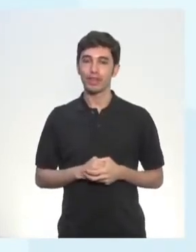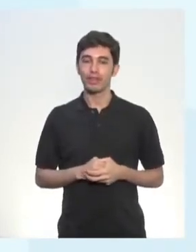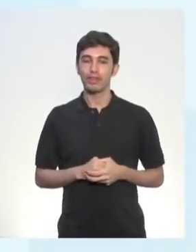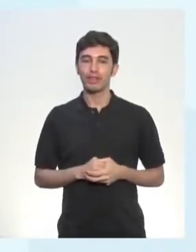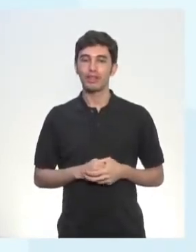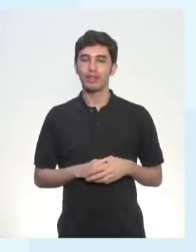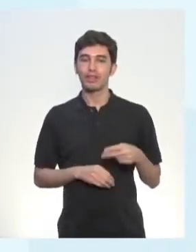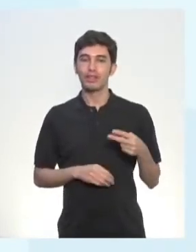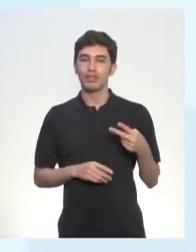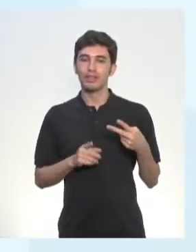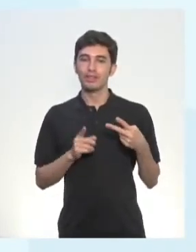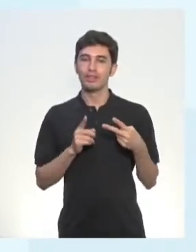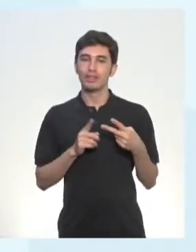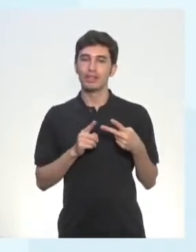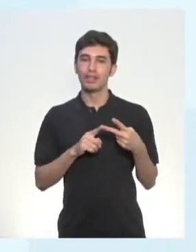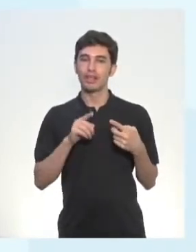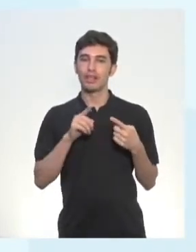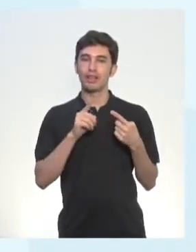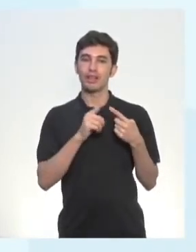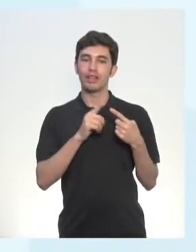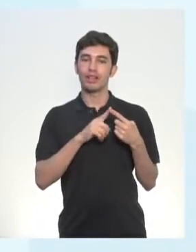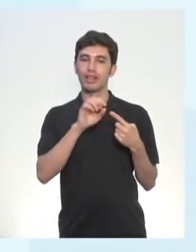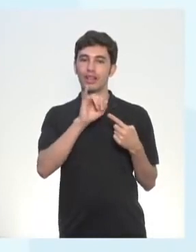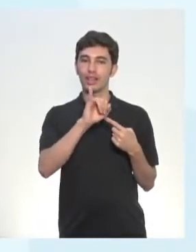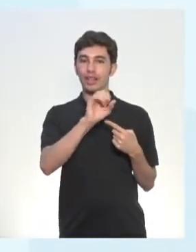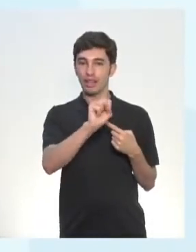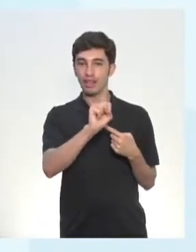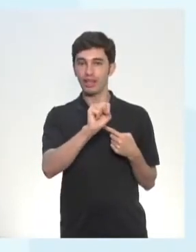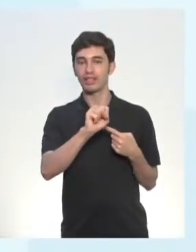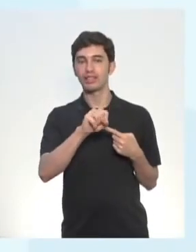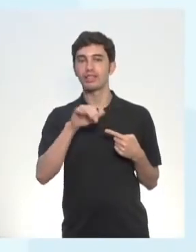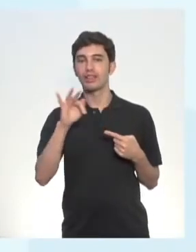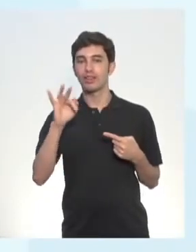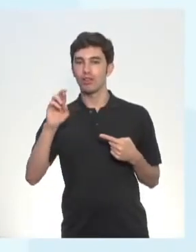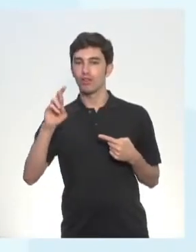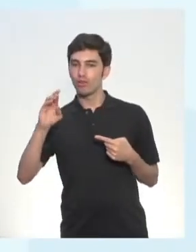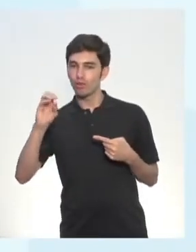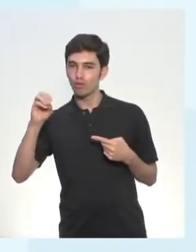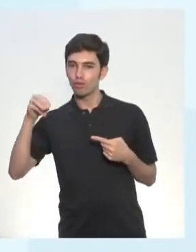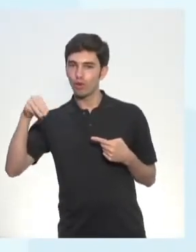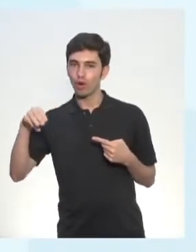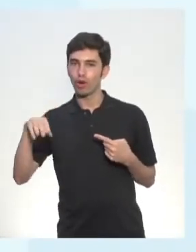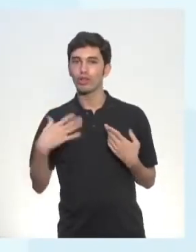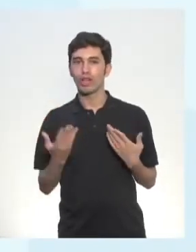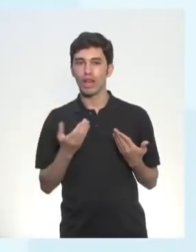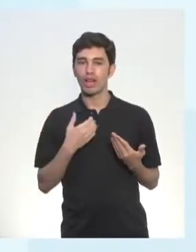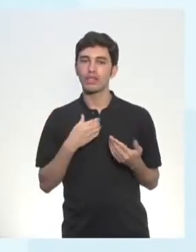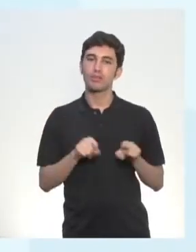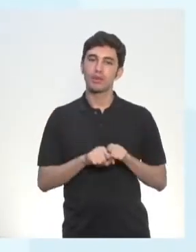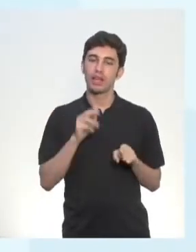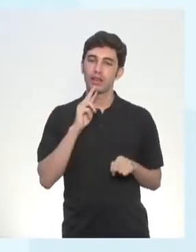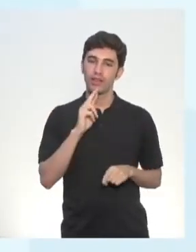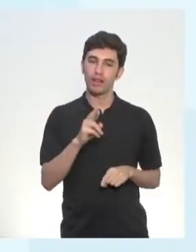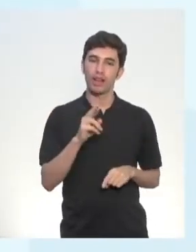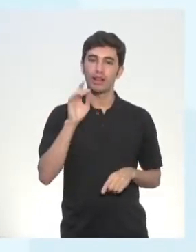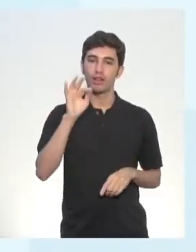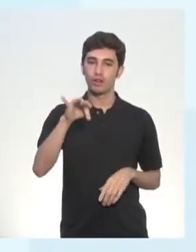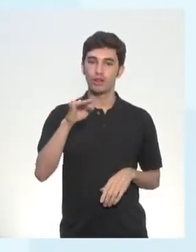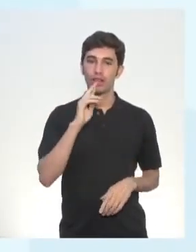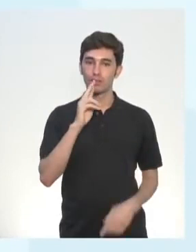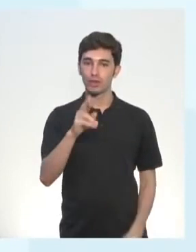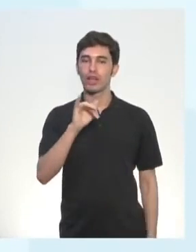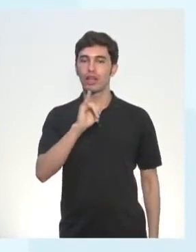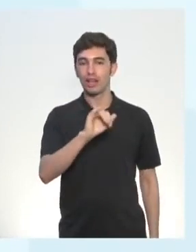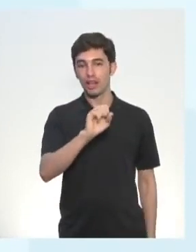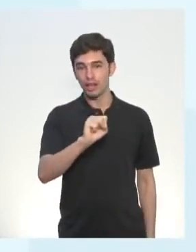Então, is from, where is he from? He is from. Né? Então, quer falar a origem de alguém? Usa o from. Essa aqui